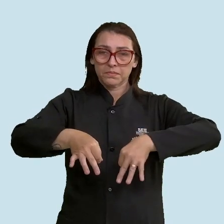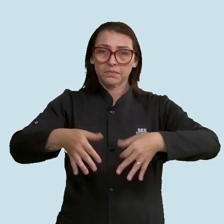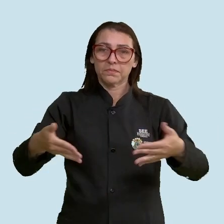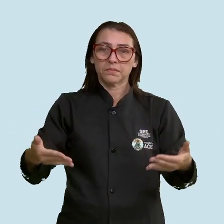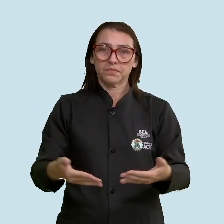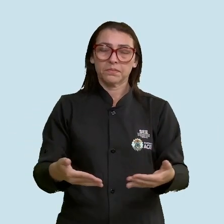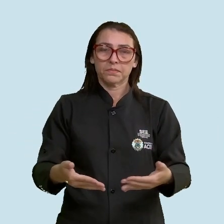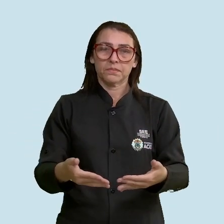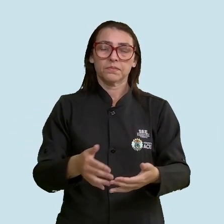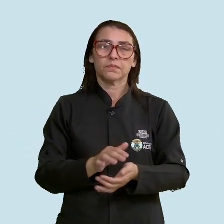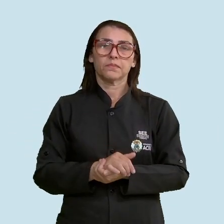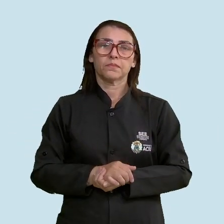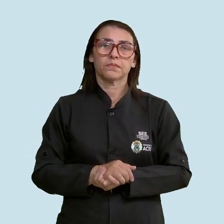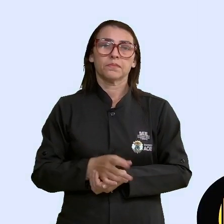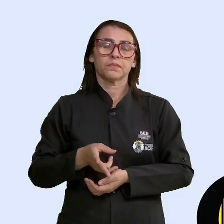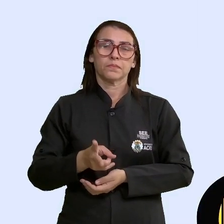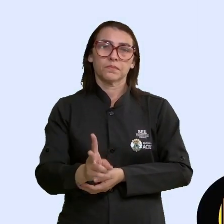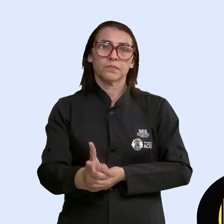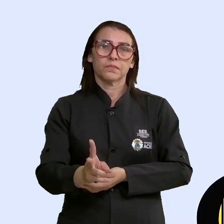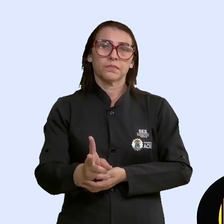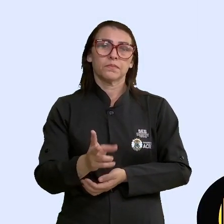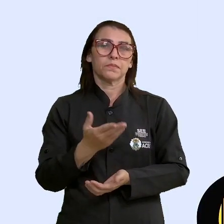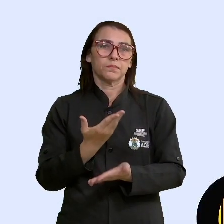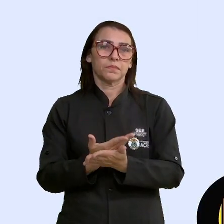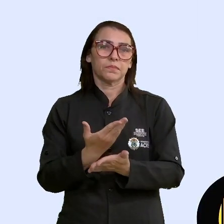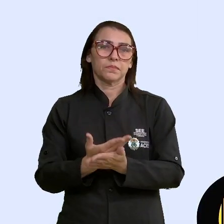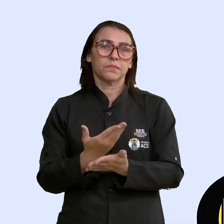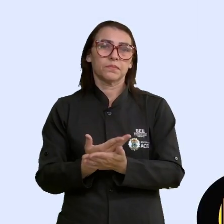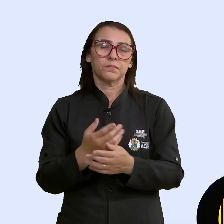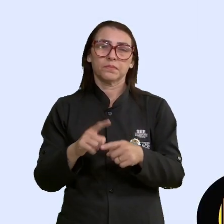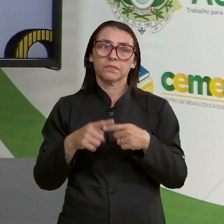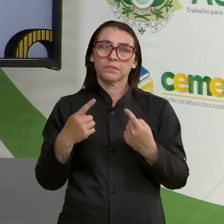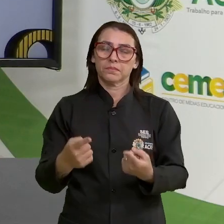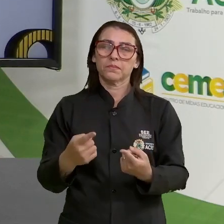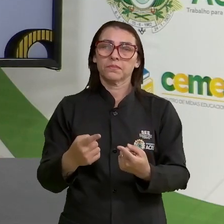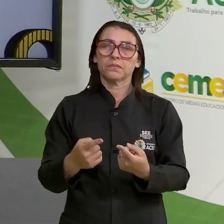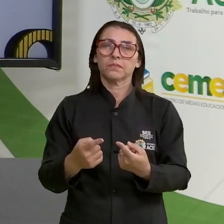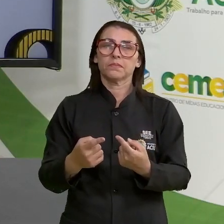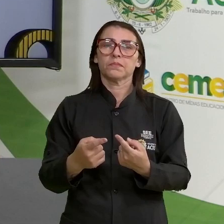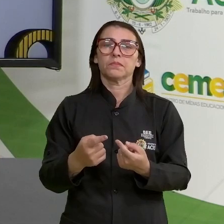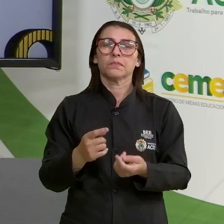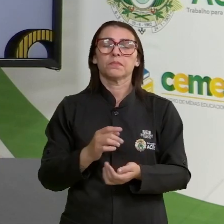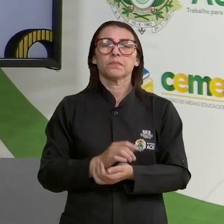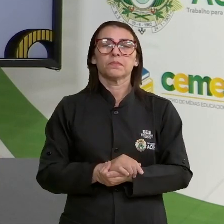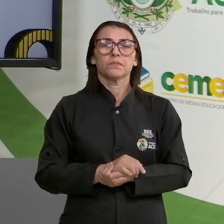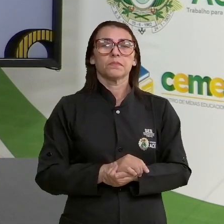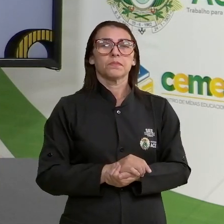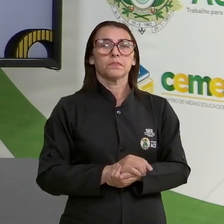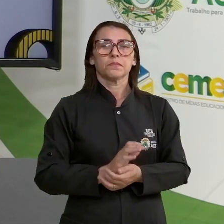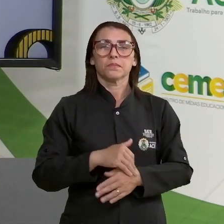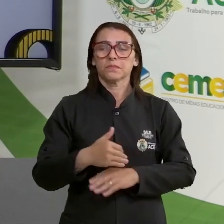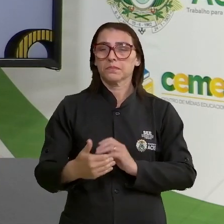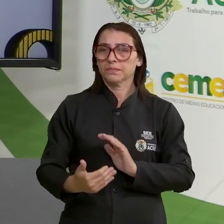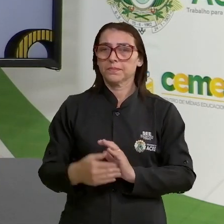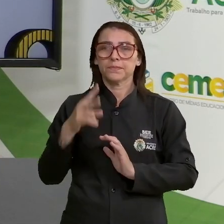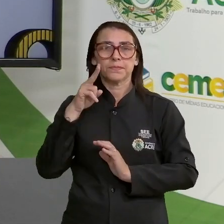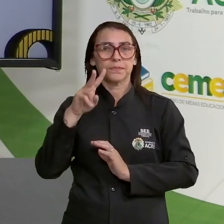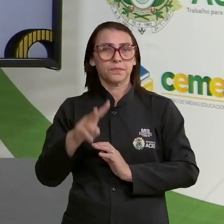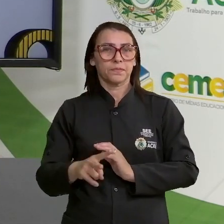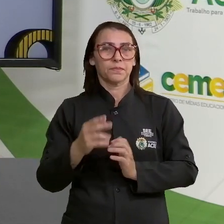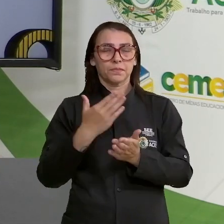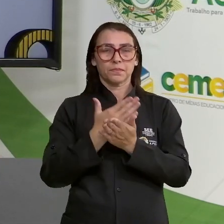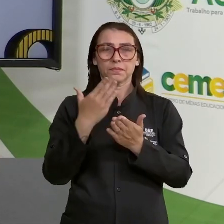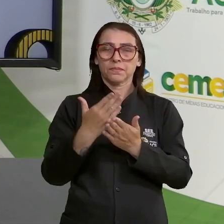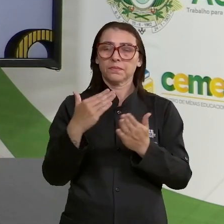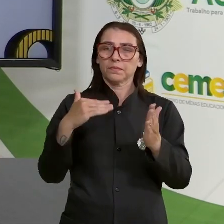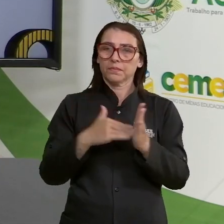agora continuar aqui a nossa aula, mas para a gente reforçar tudo aquilo que a gente viu desde o início